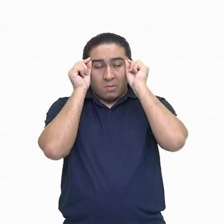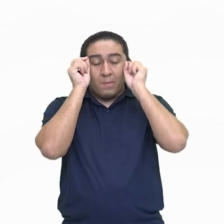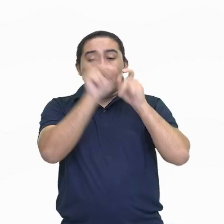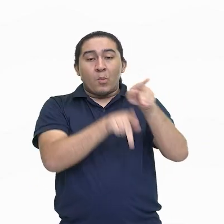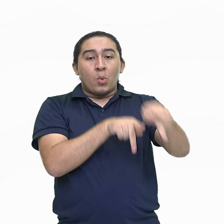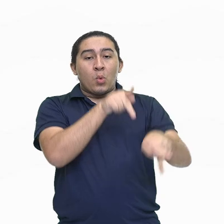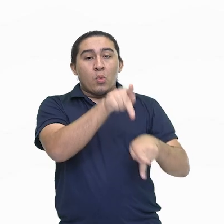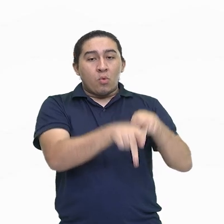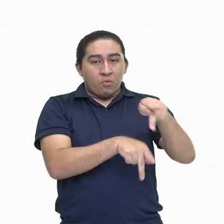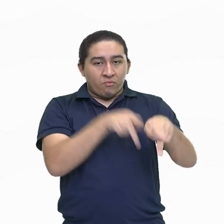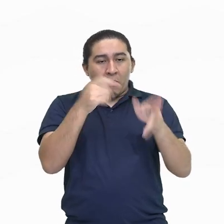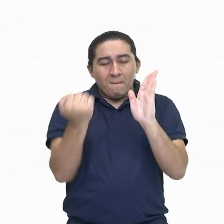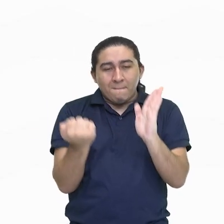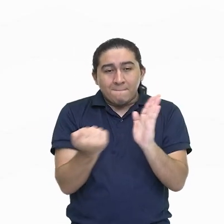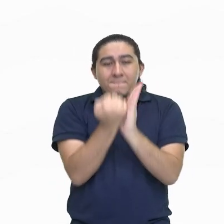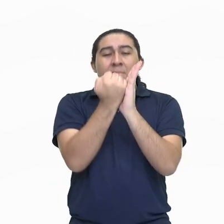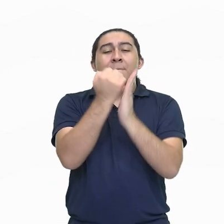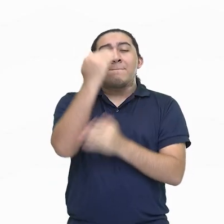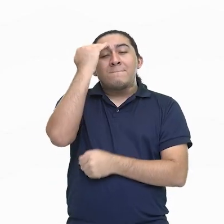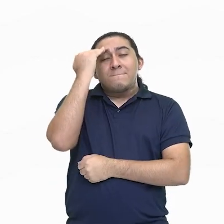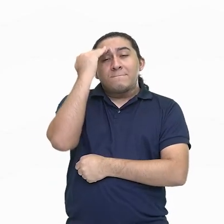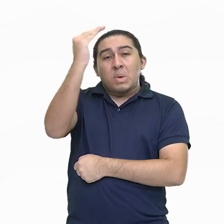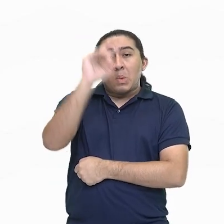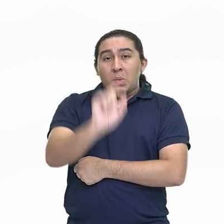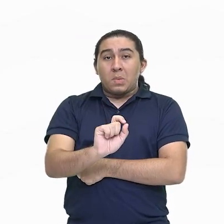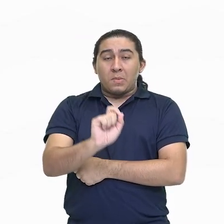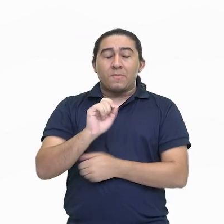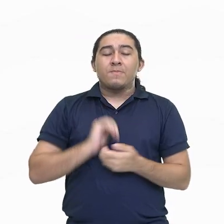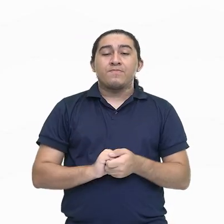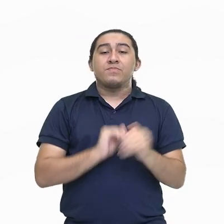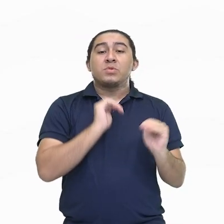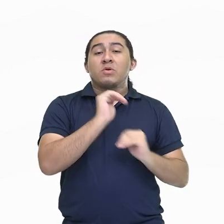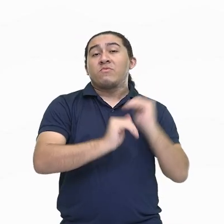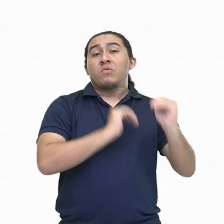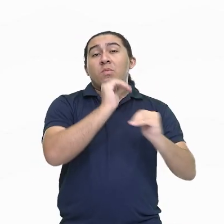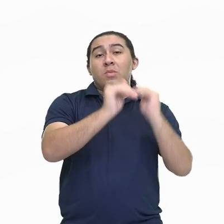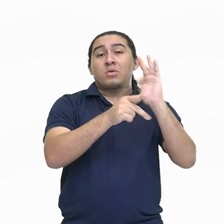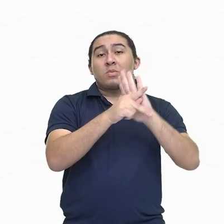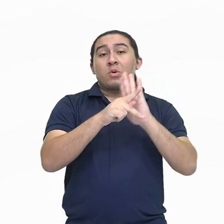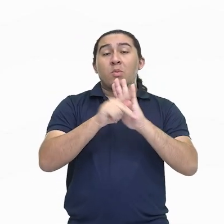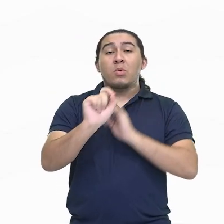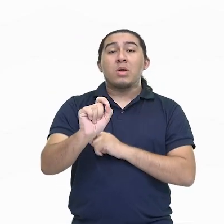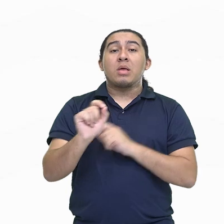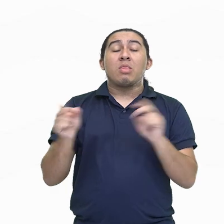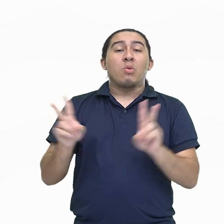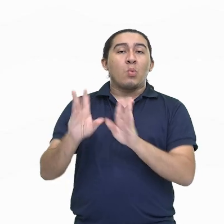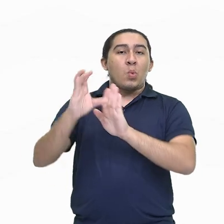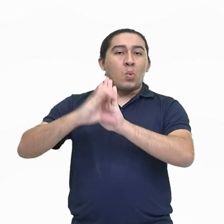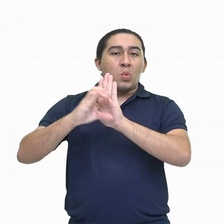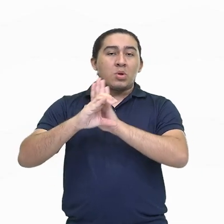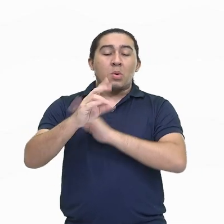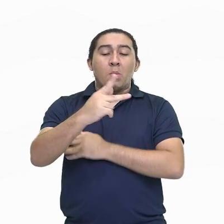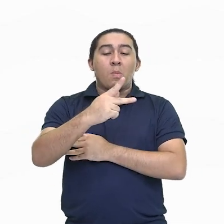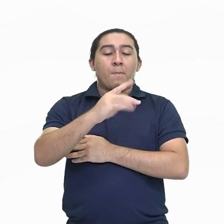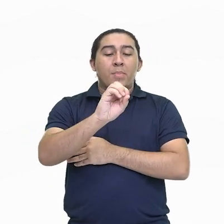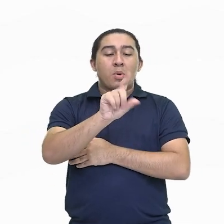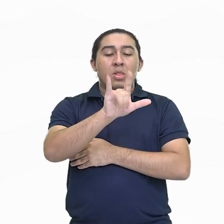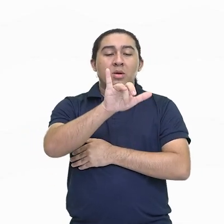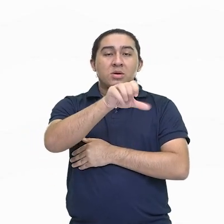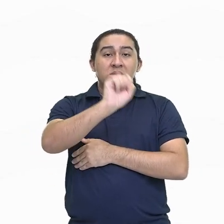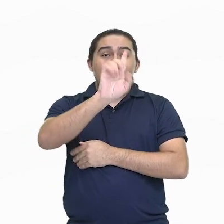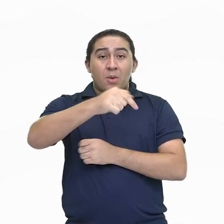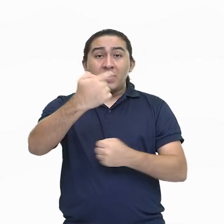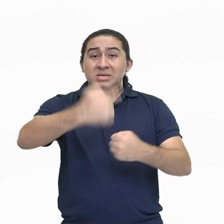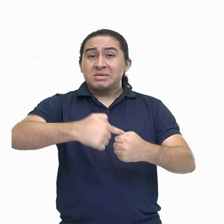A grande marca dos gregos foi o desenvolvimento da polis, uma cidade-estado, sendo que as